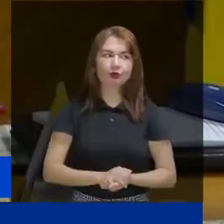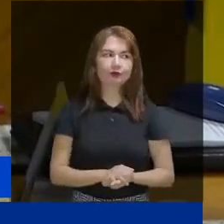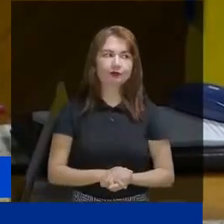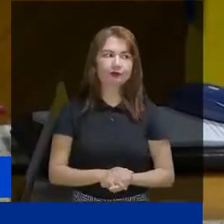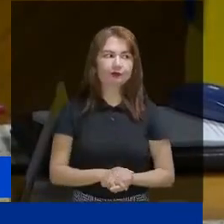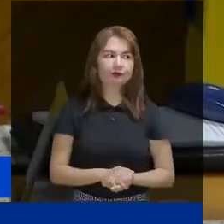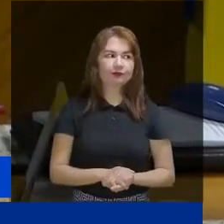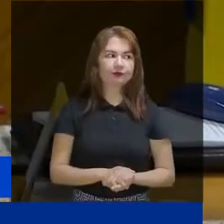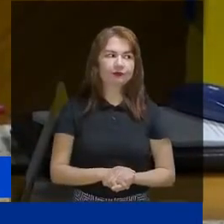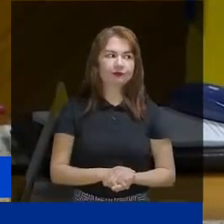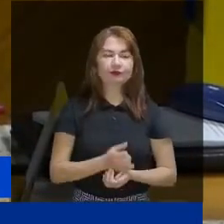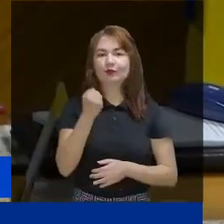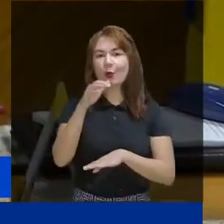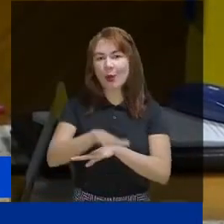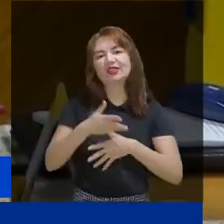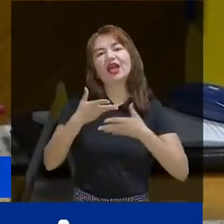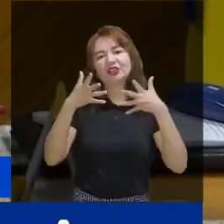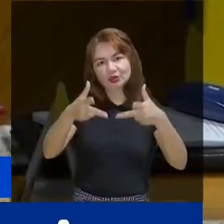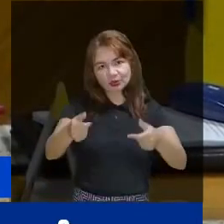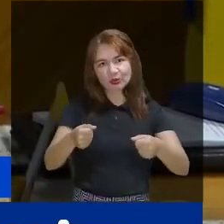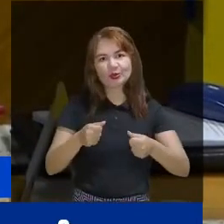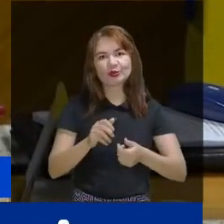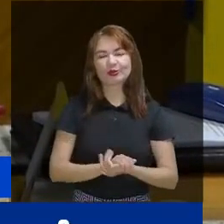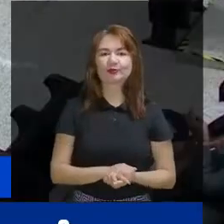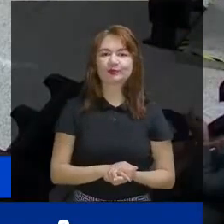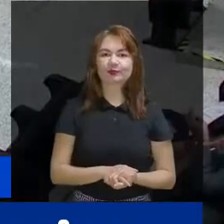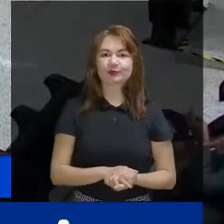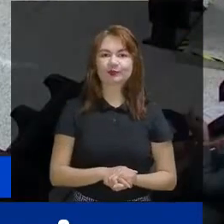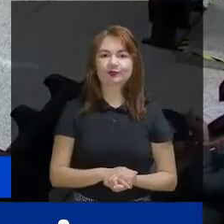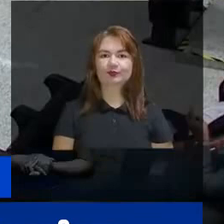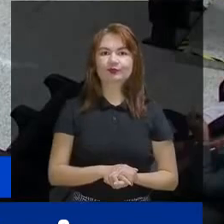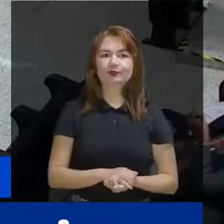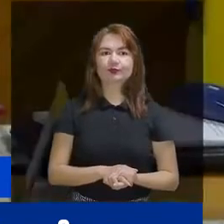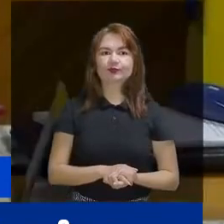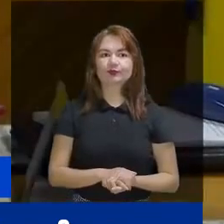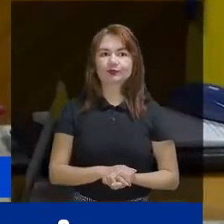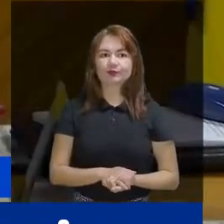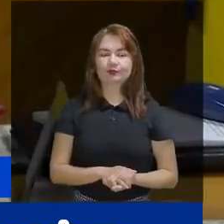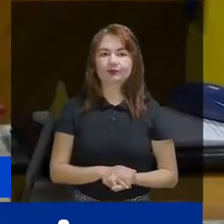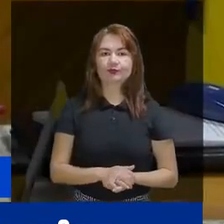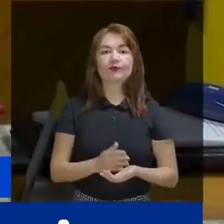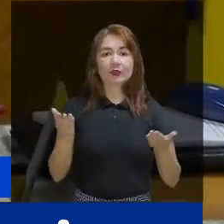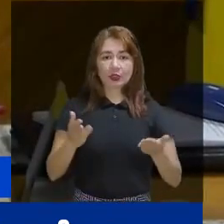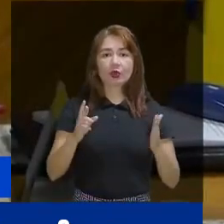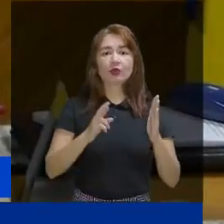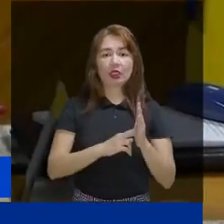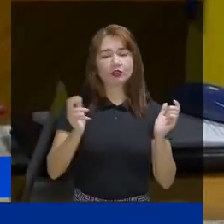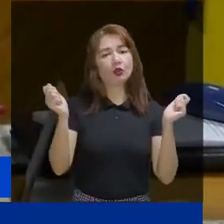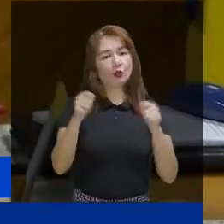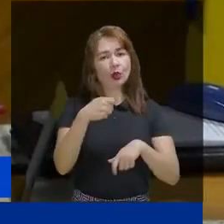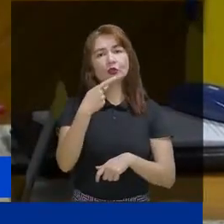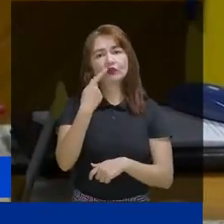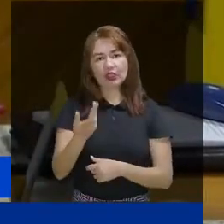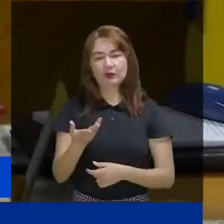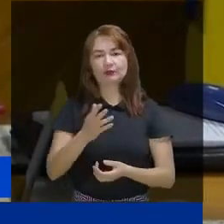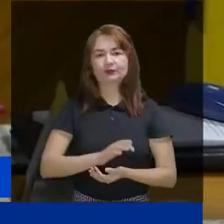Boa tarde. Um abraço. Uma boa tarde a todos. Tchau, Ariadne. Então, sim, agora o ilustre relator com a palavra.